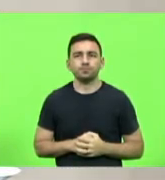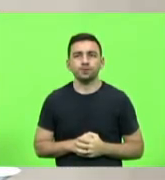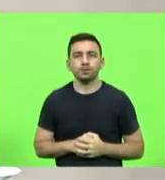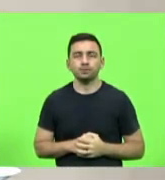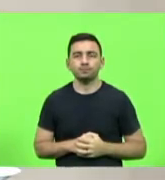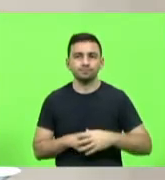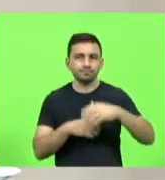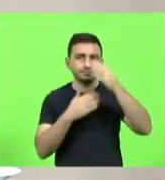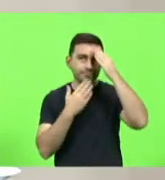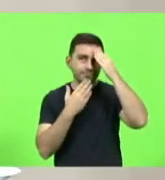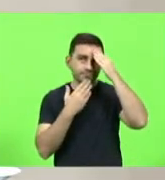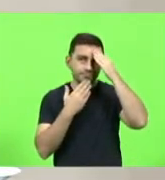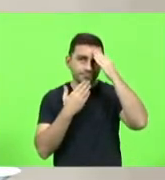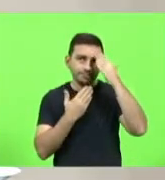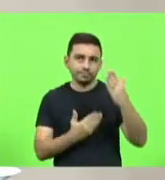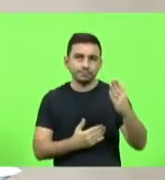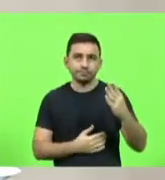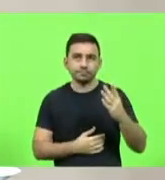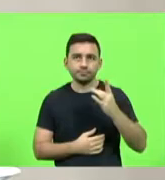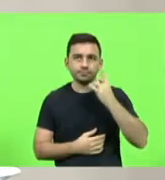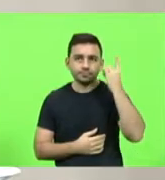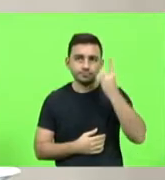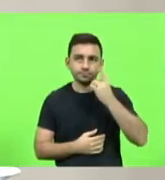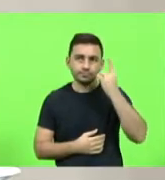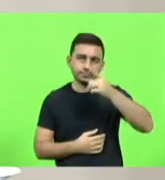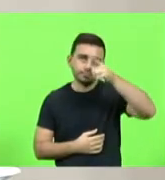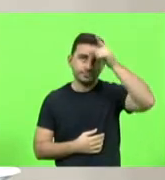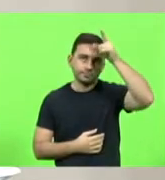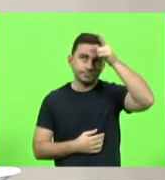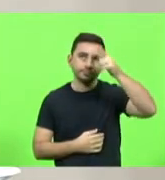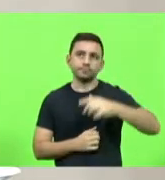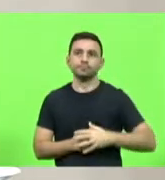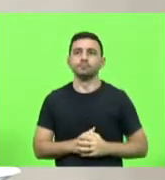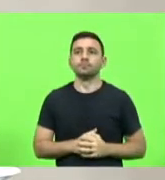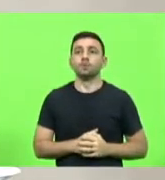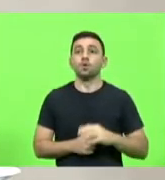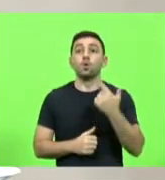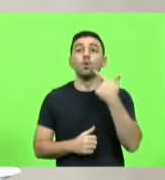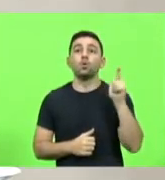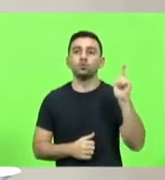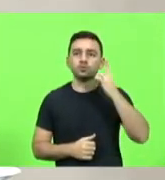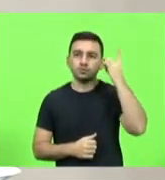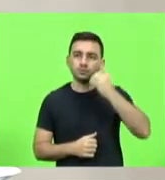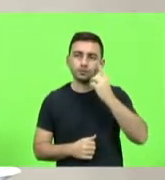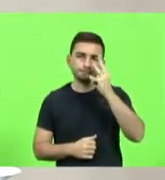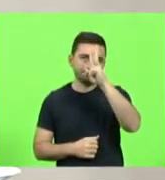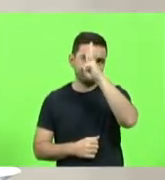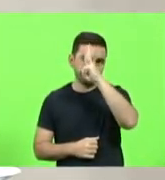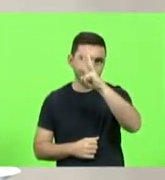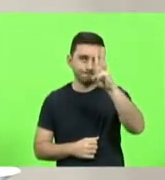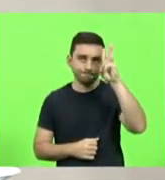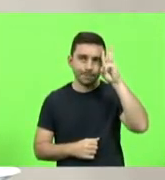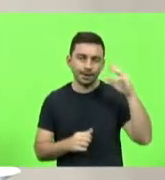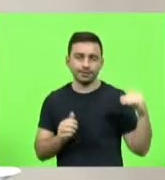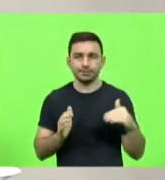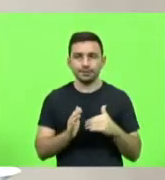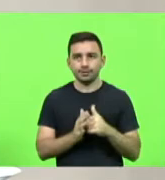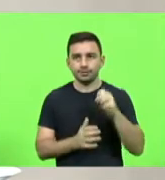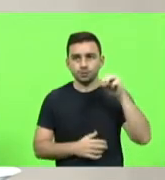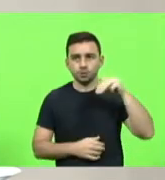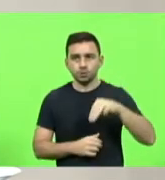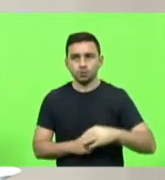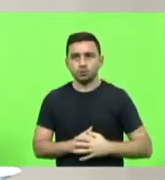Obrigado, deputado Sargento Lima. Próximo deputado, Volney Weber, por 10 minutos,